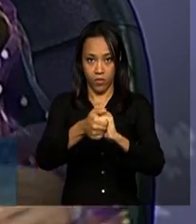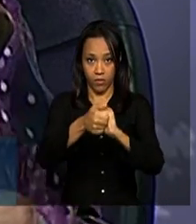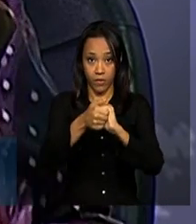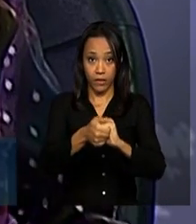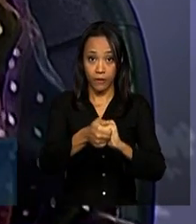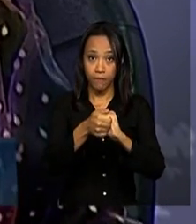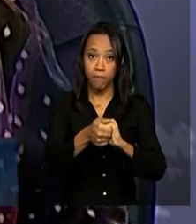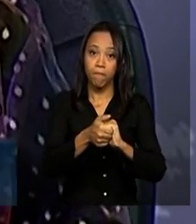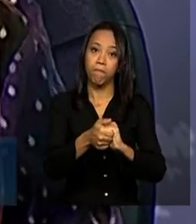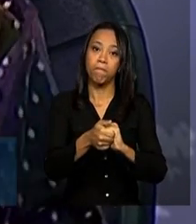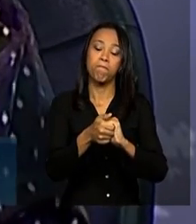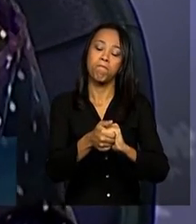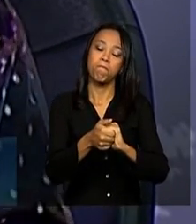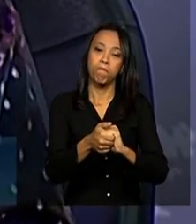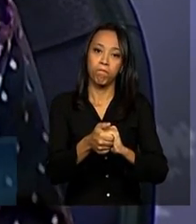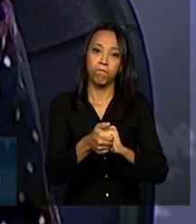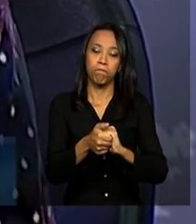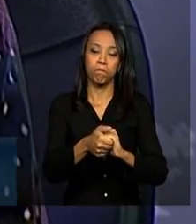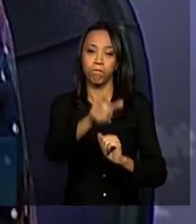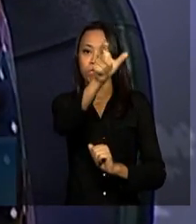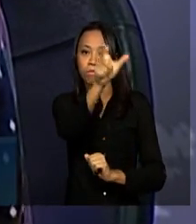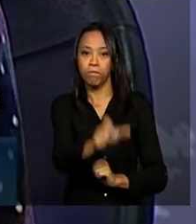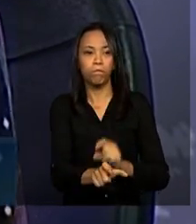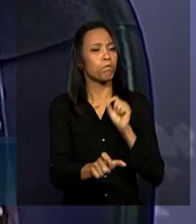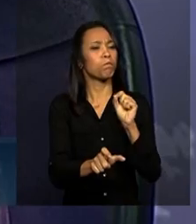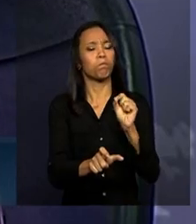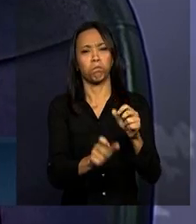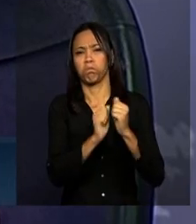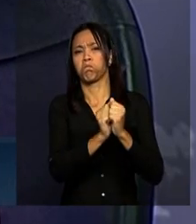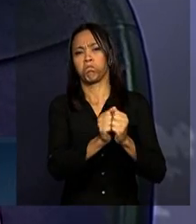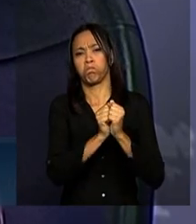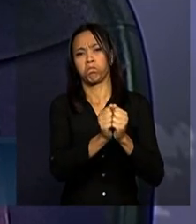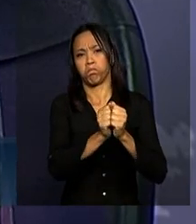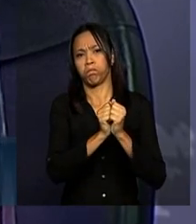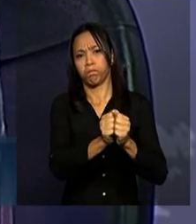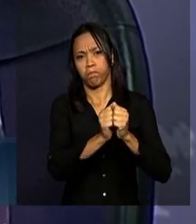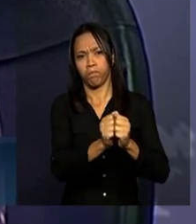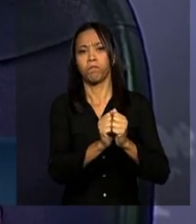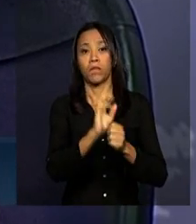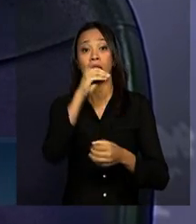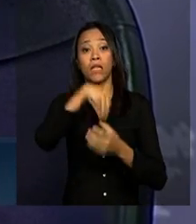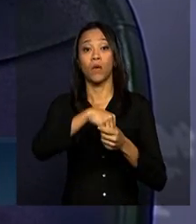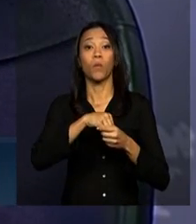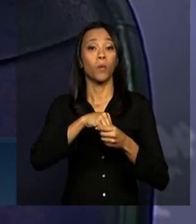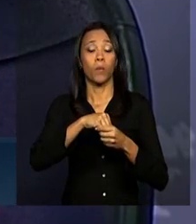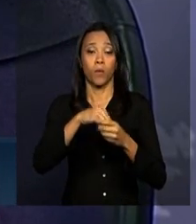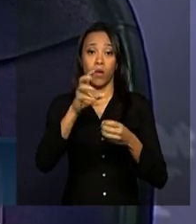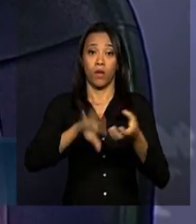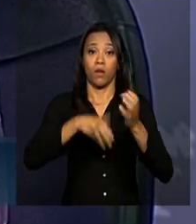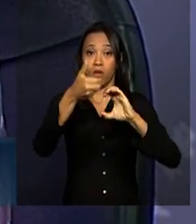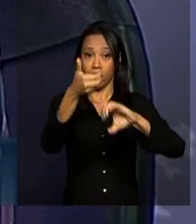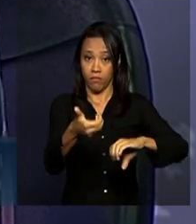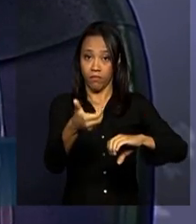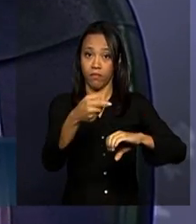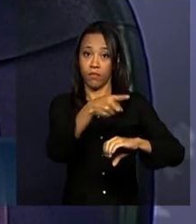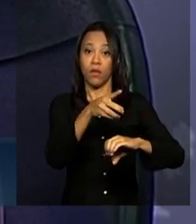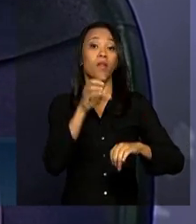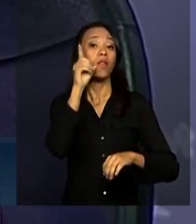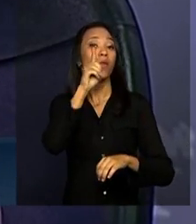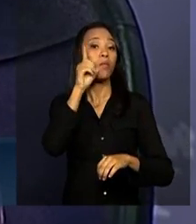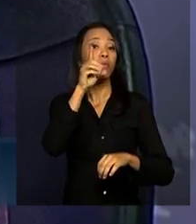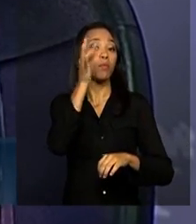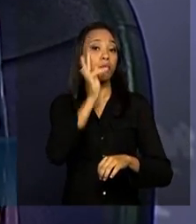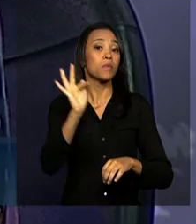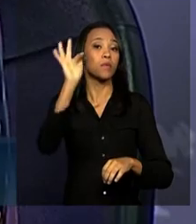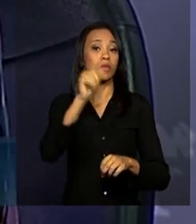a parceira, grande parceira do Parlamento, a deputada Elcione